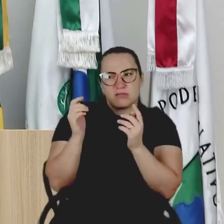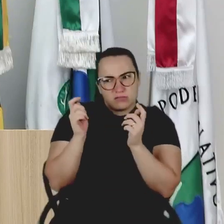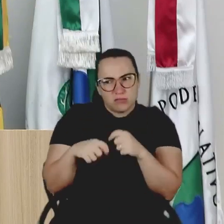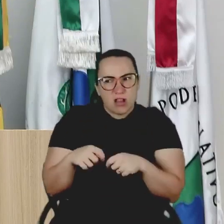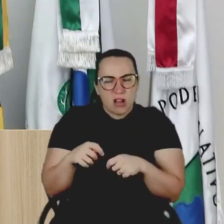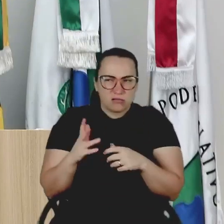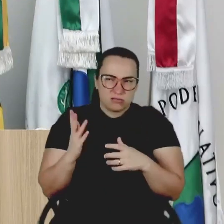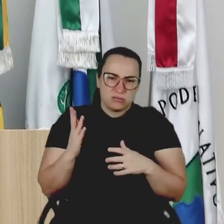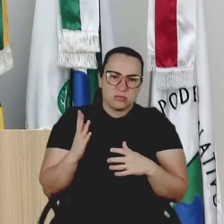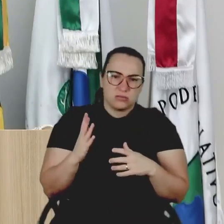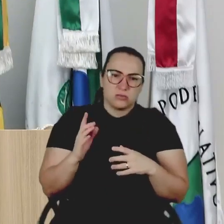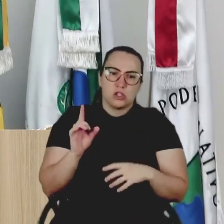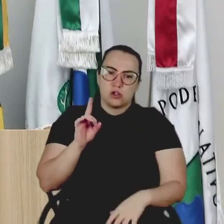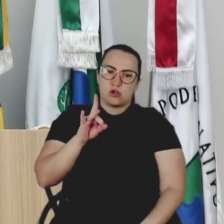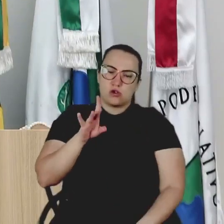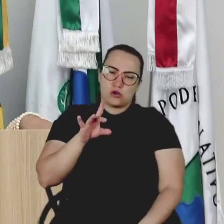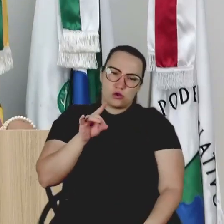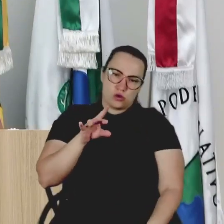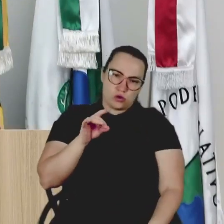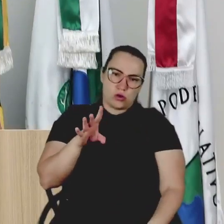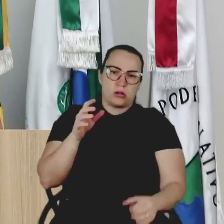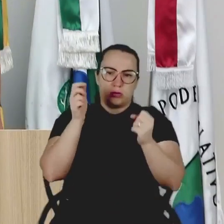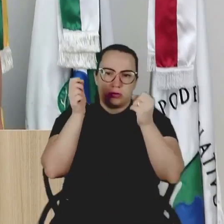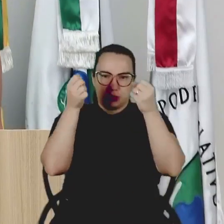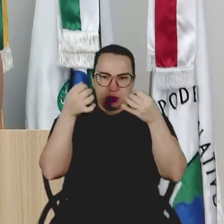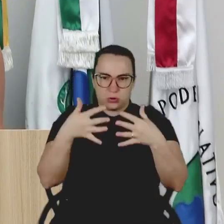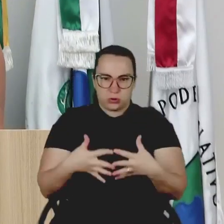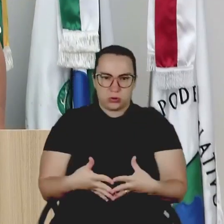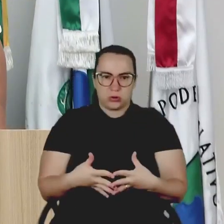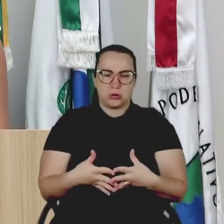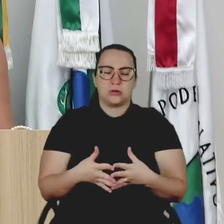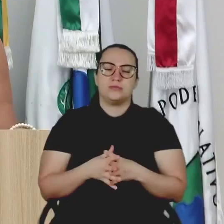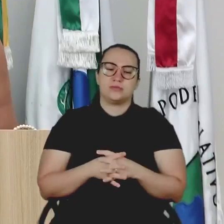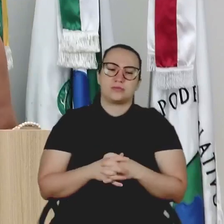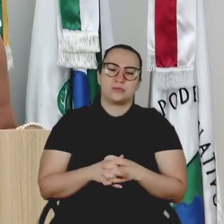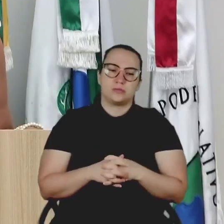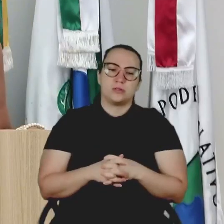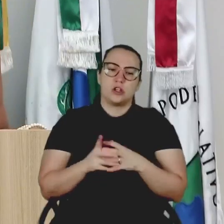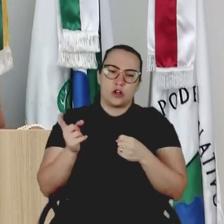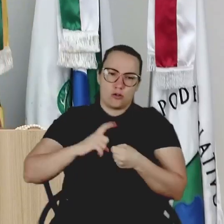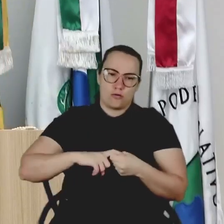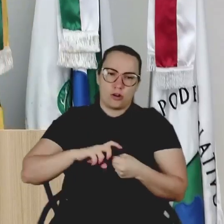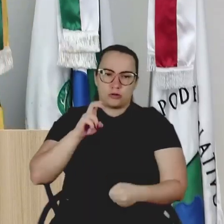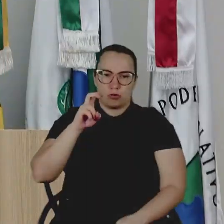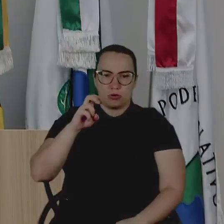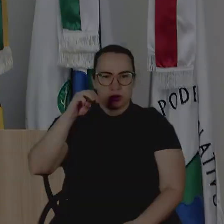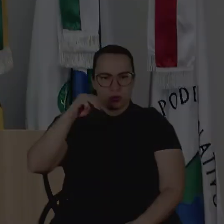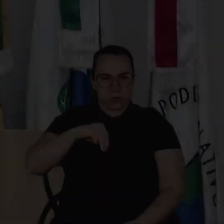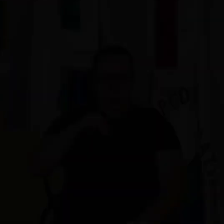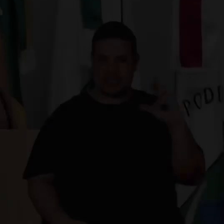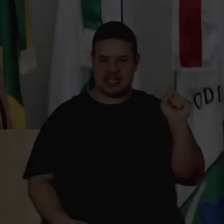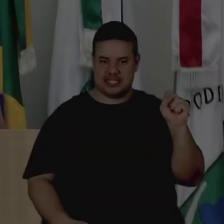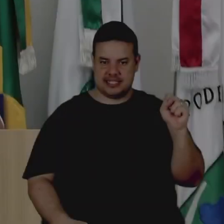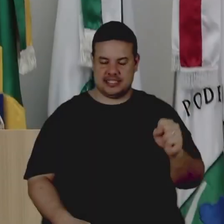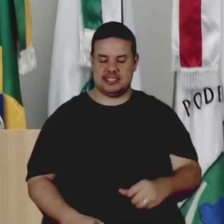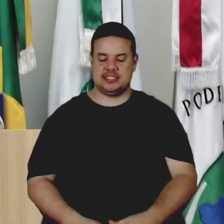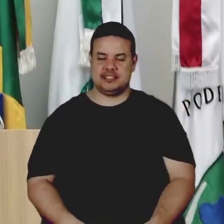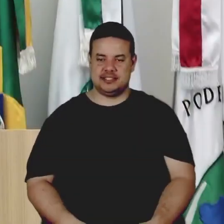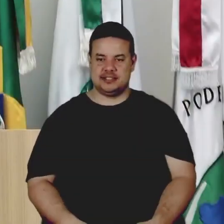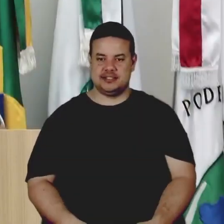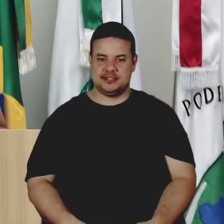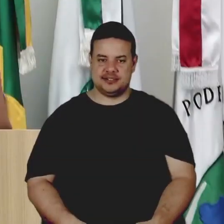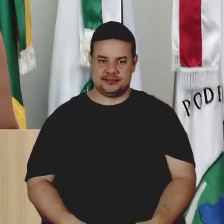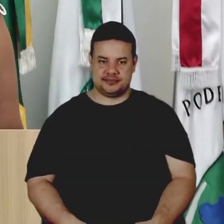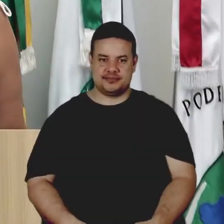Seriam essas as contribuições para este momento, eu retorno nos 5 minutos. Obrigada. Só